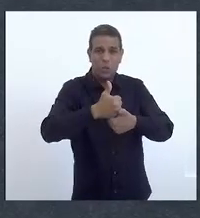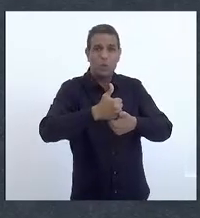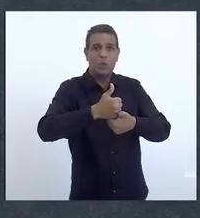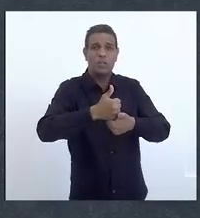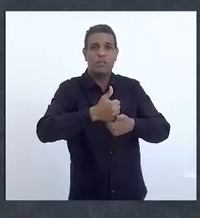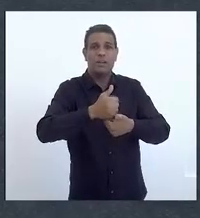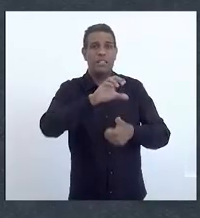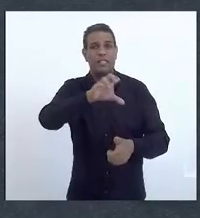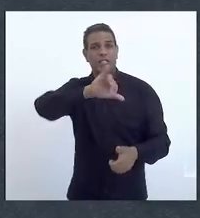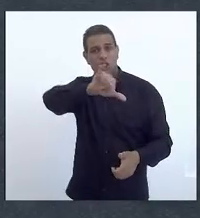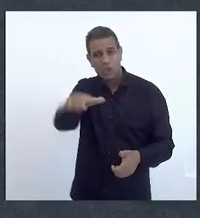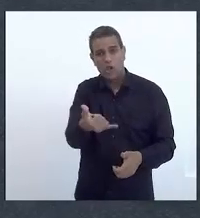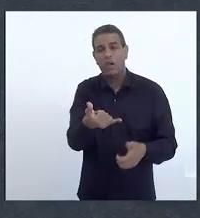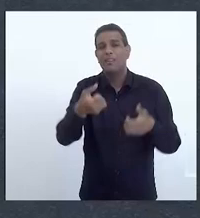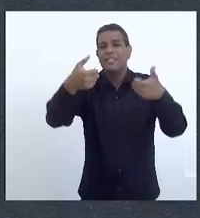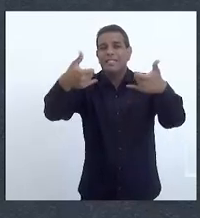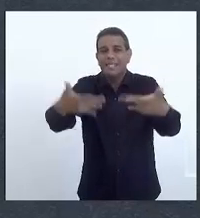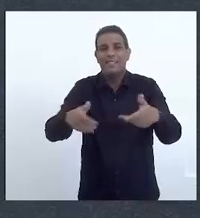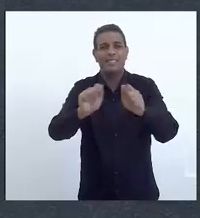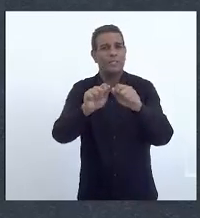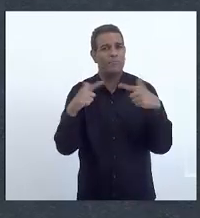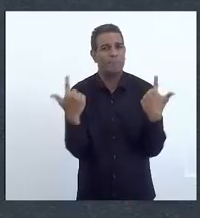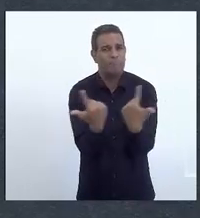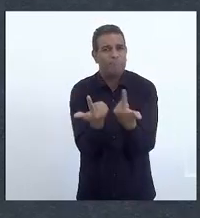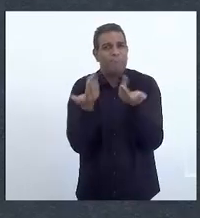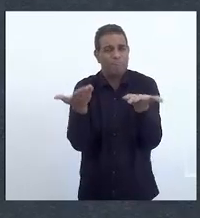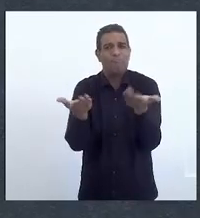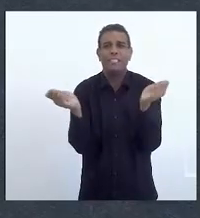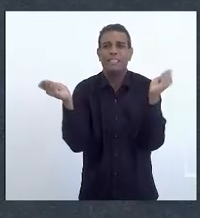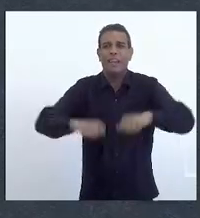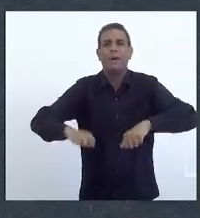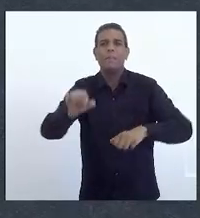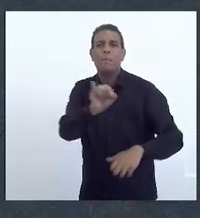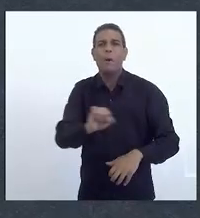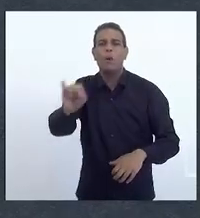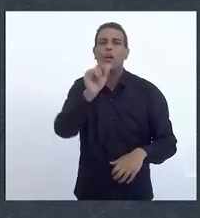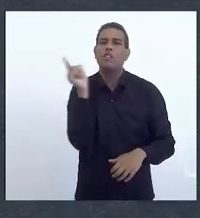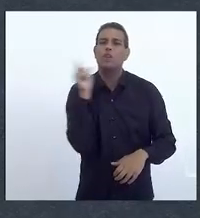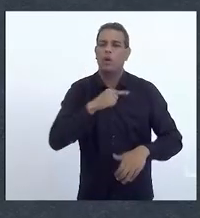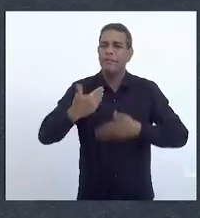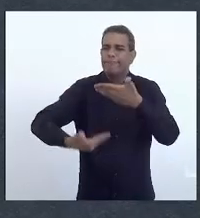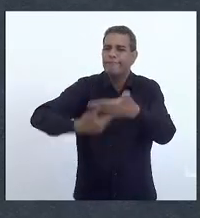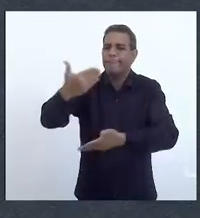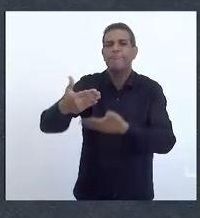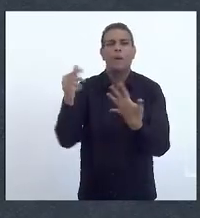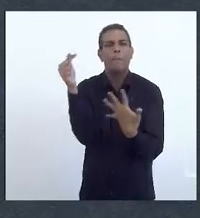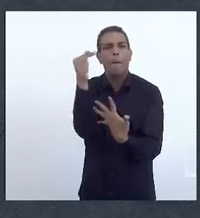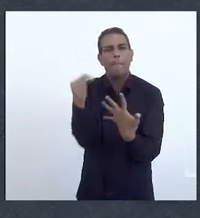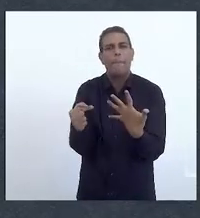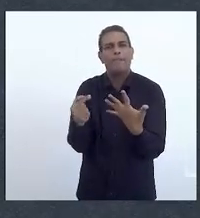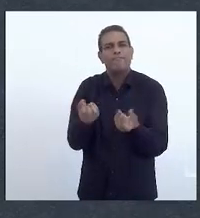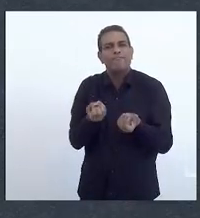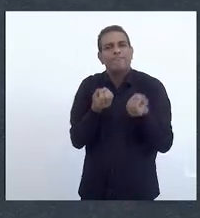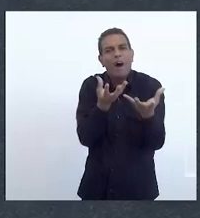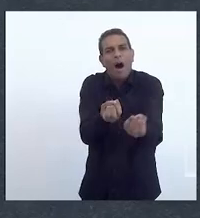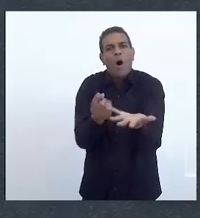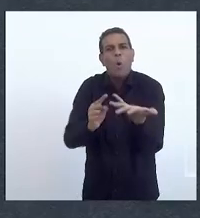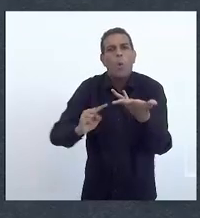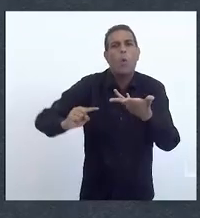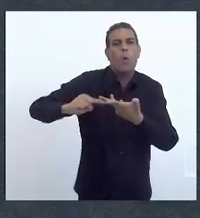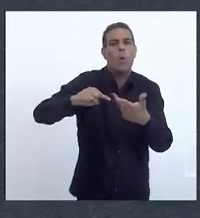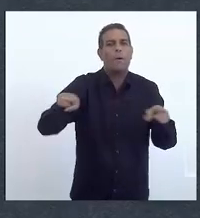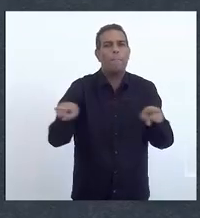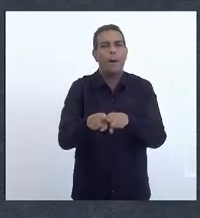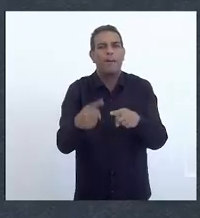CCJ, dizendo que esta casa, mais uma vez, dá um importante passo com a sua contribuição